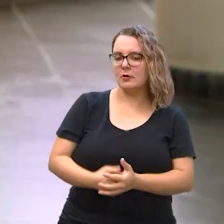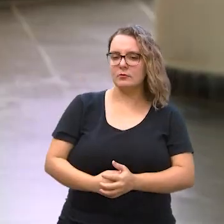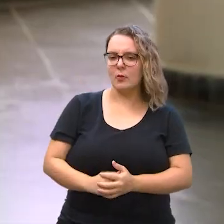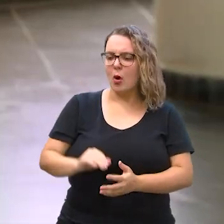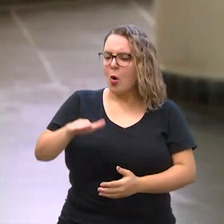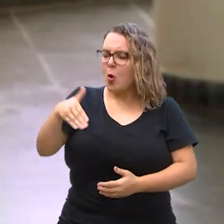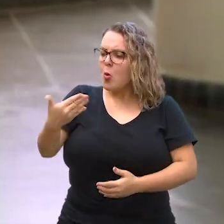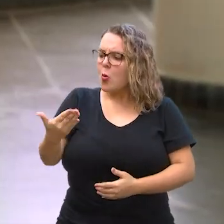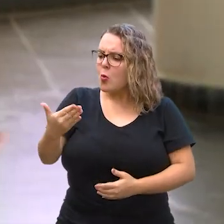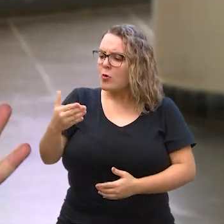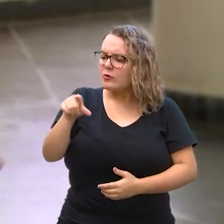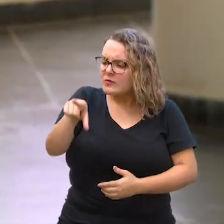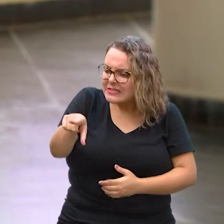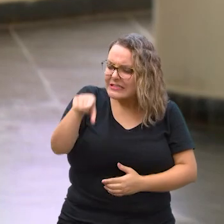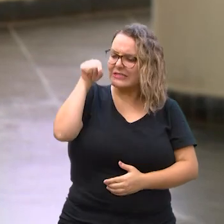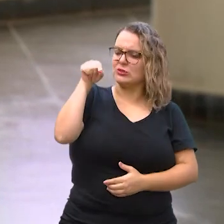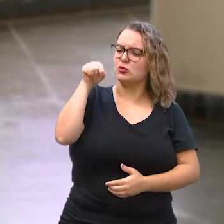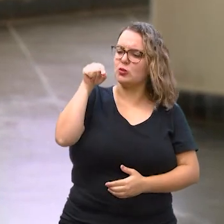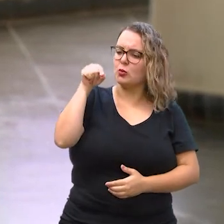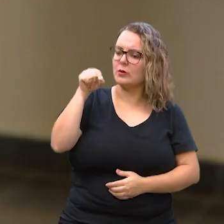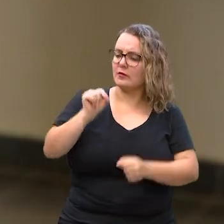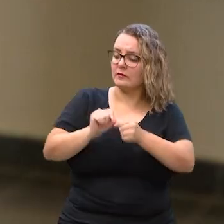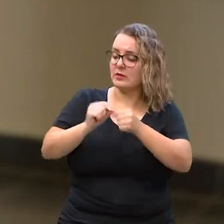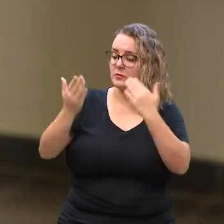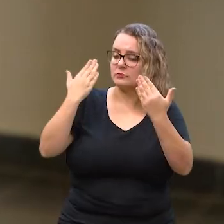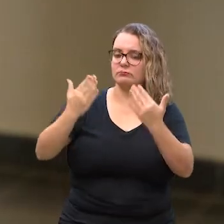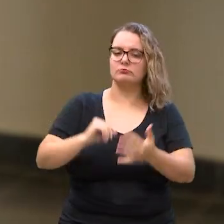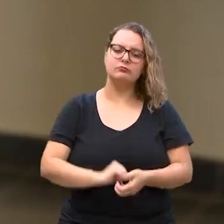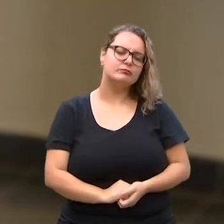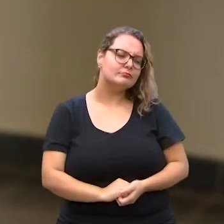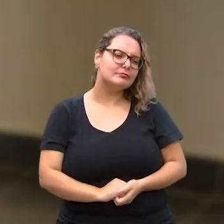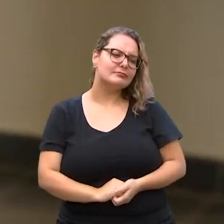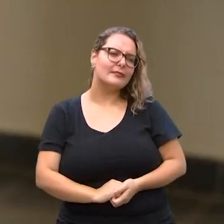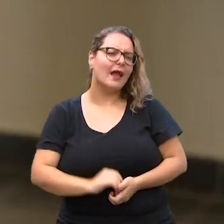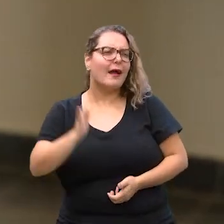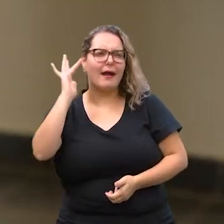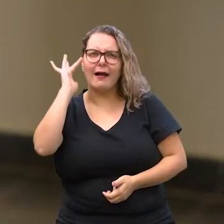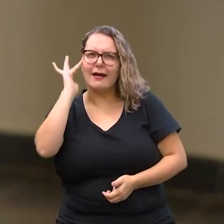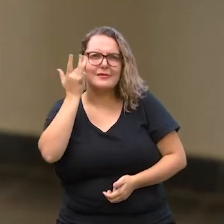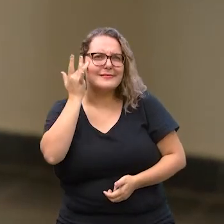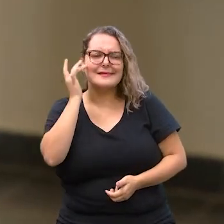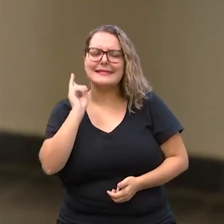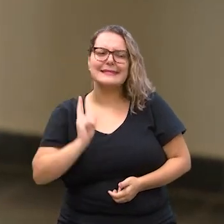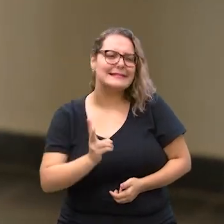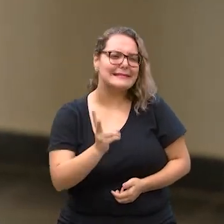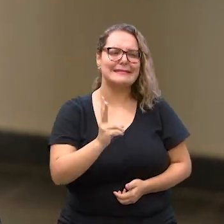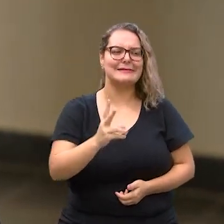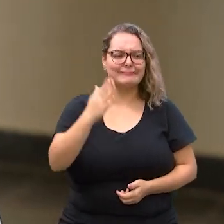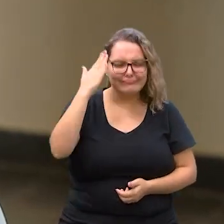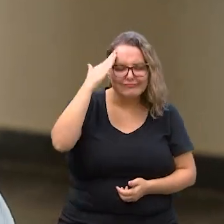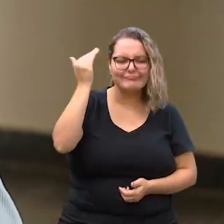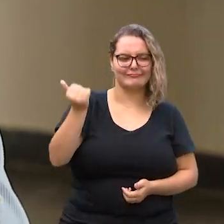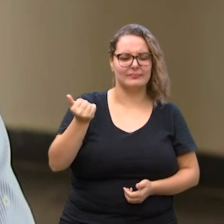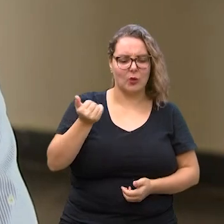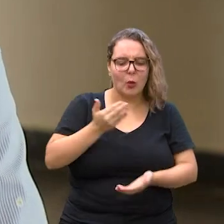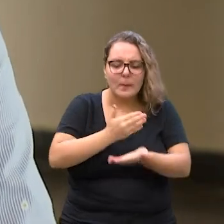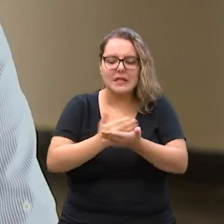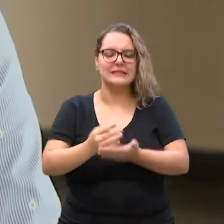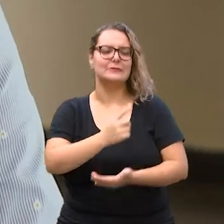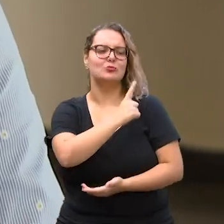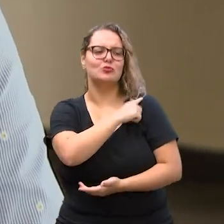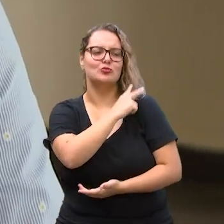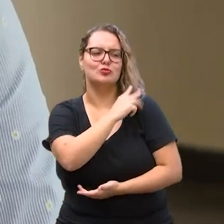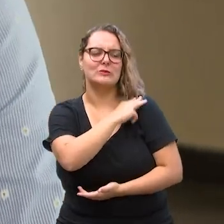você decidiu na sua vida que você queria fazer psicologia? Acho que eu sempre soube, assim, desde a época que eu entrei no ensino médio, e a gente começa a